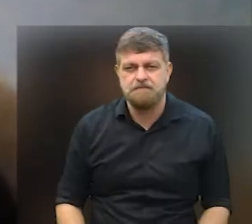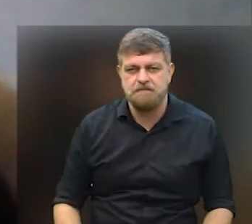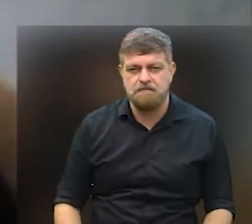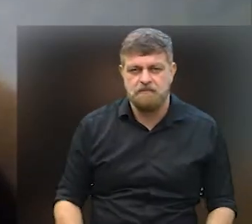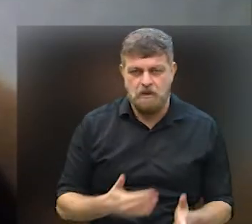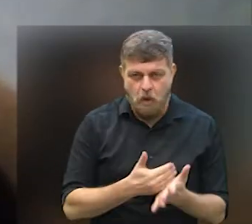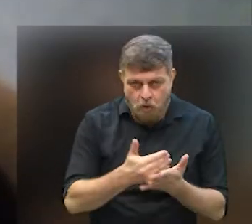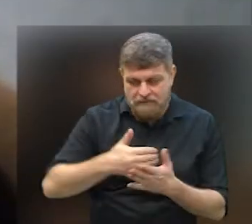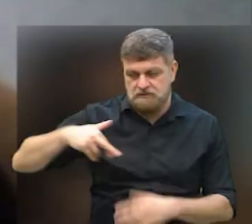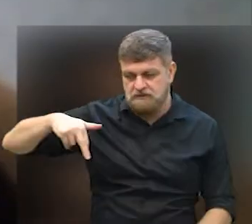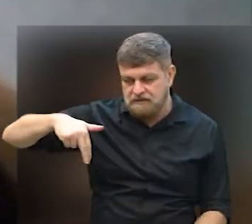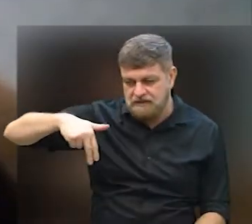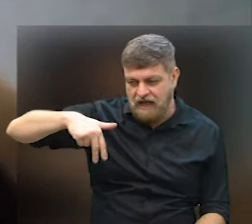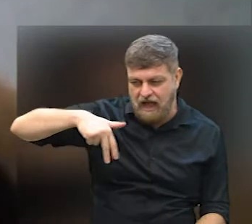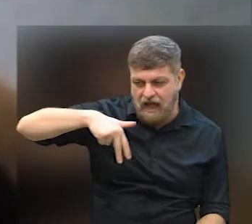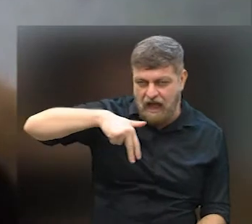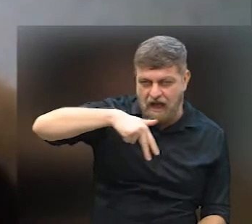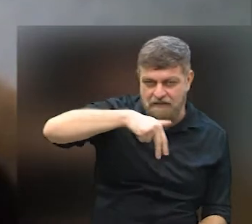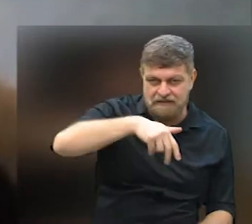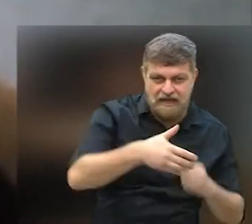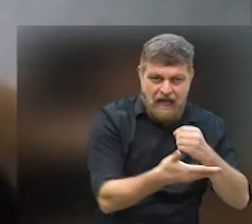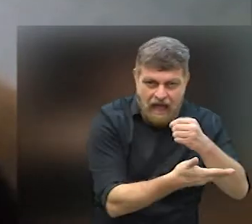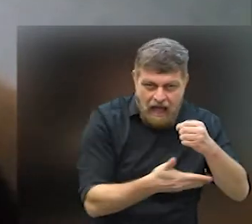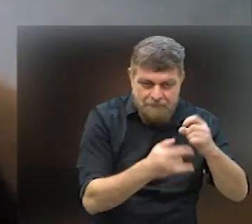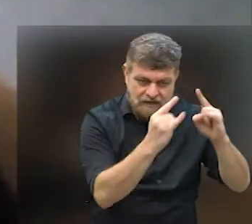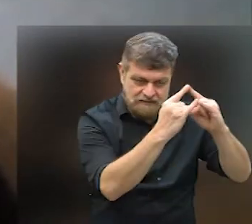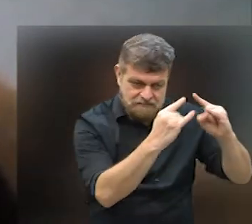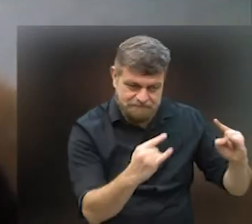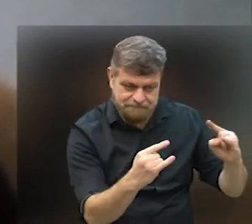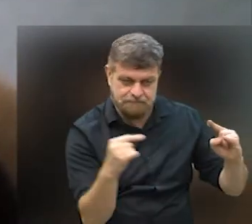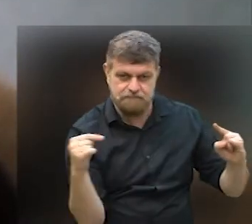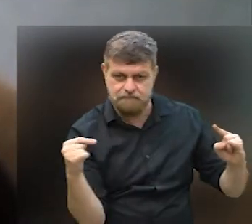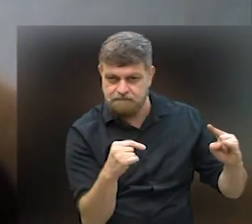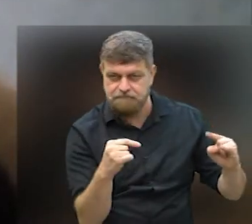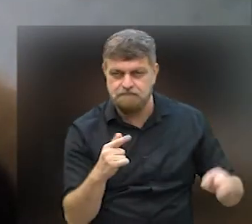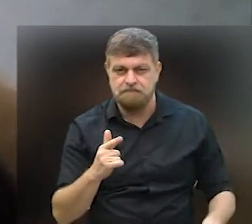Nos primeiros dias de caminhada, então, até o campo base, foi muito